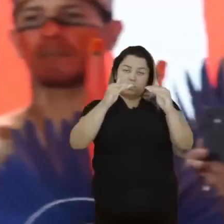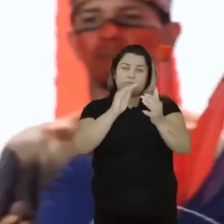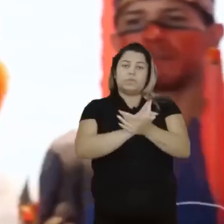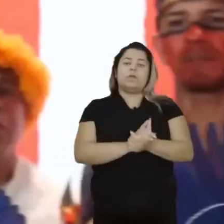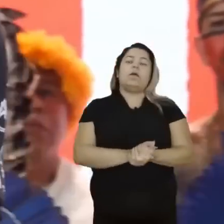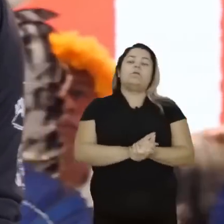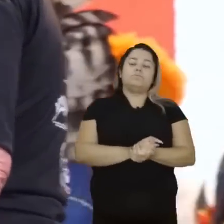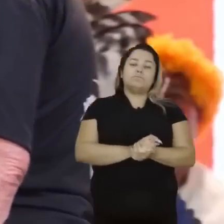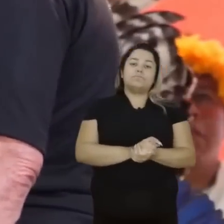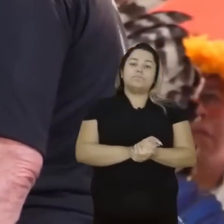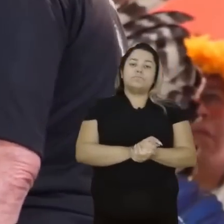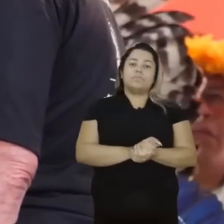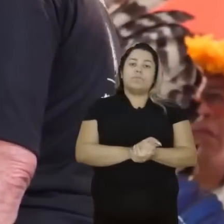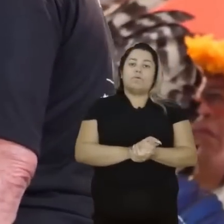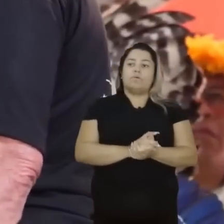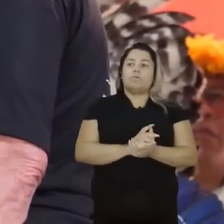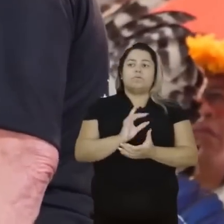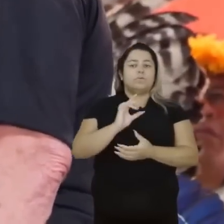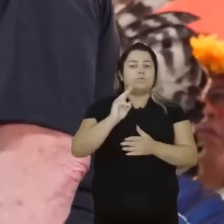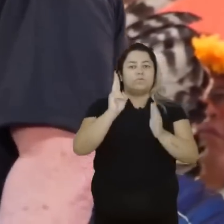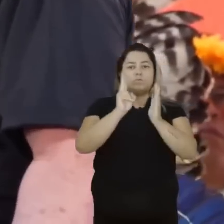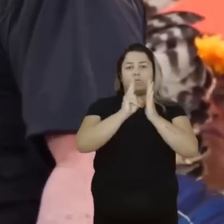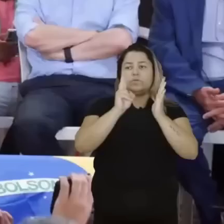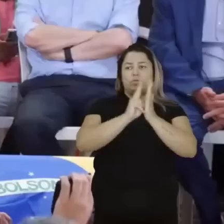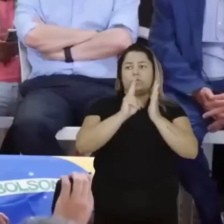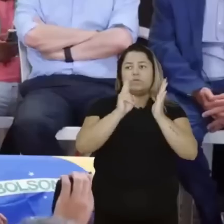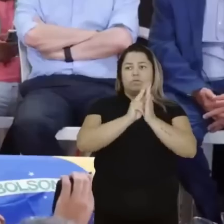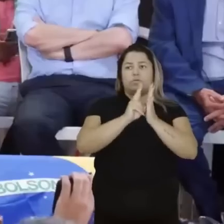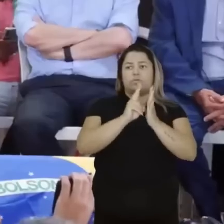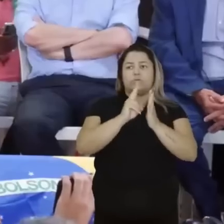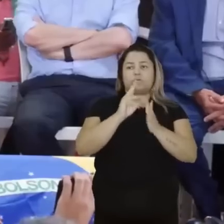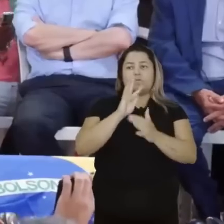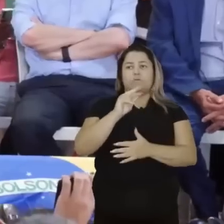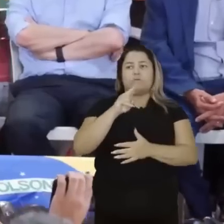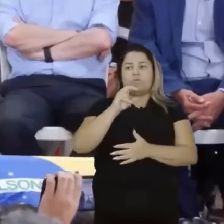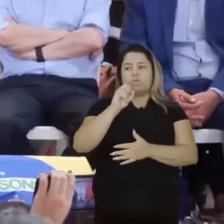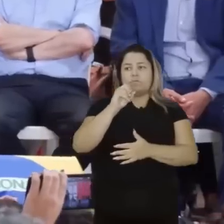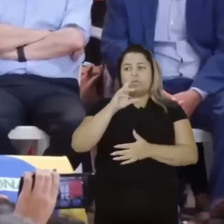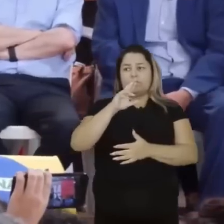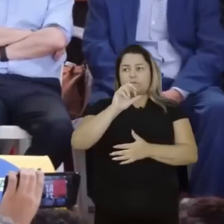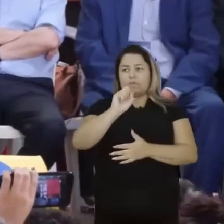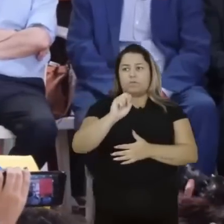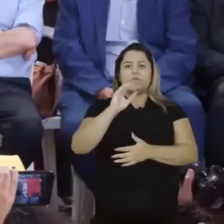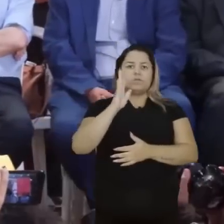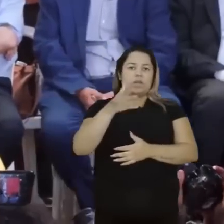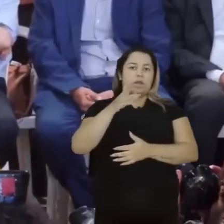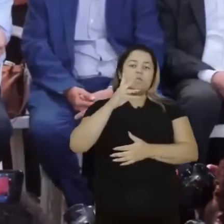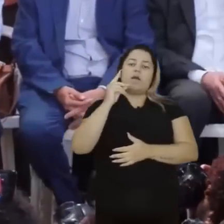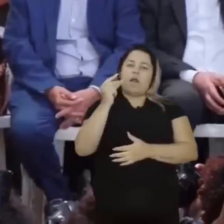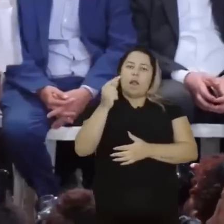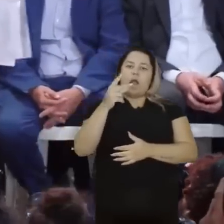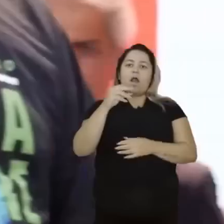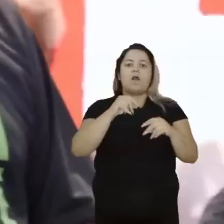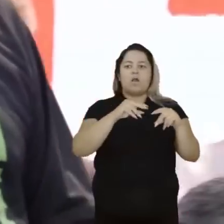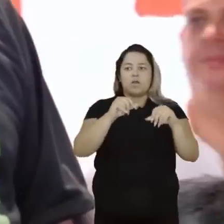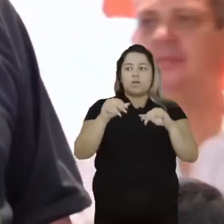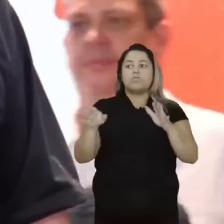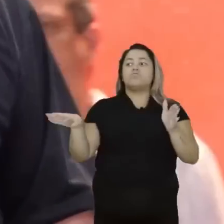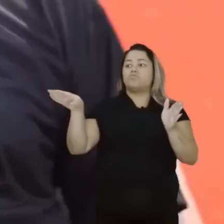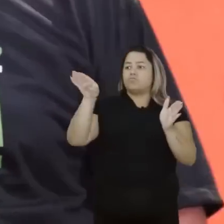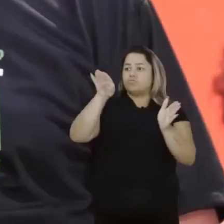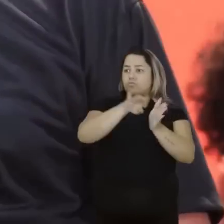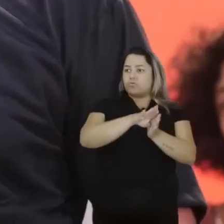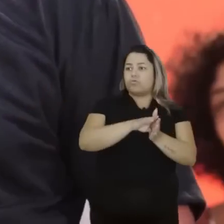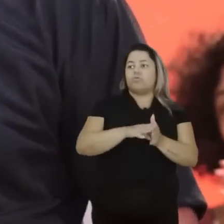afinal, não são os indígenas que são invasores. Eles já estavam nessa terra quando aqui chegaram